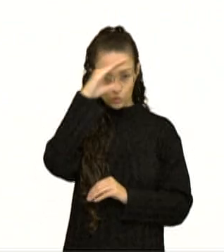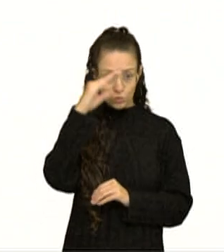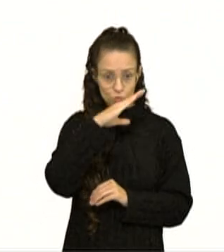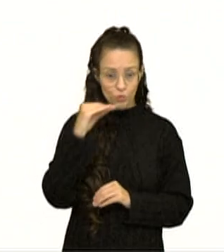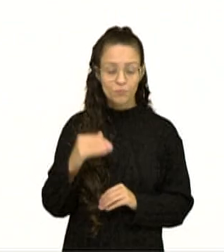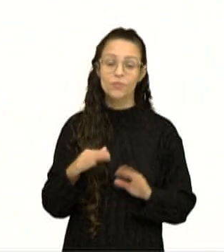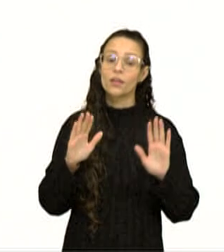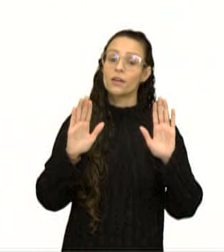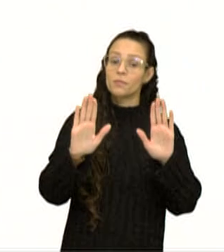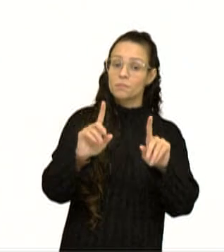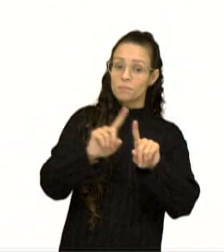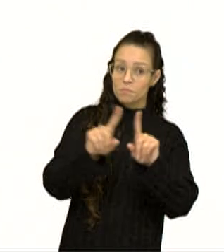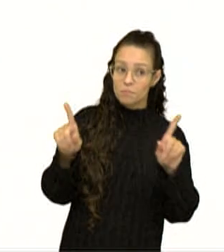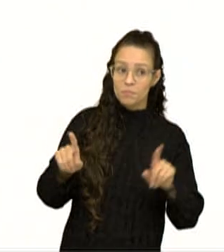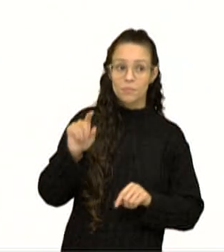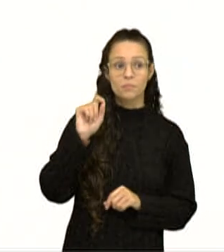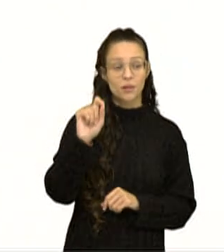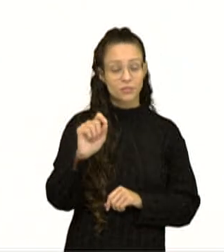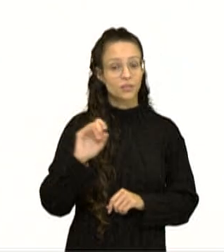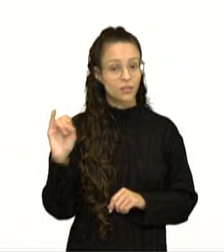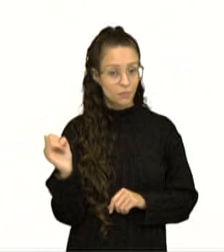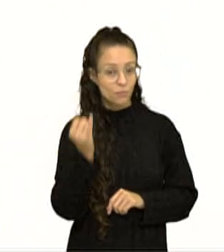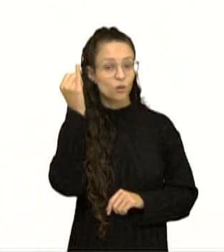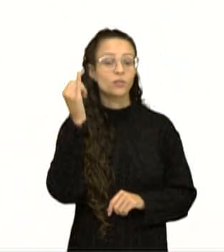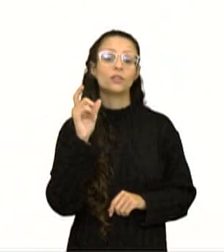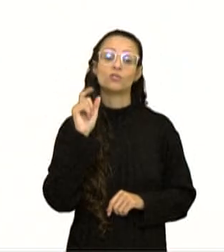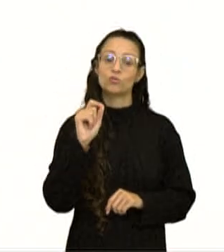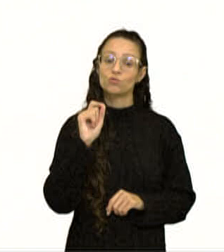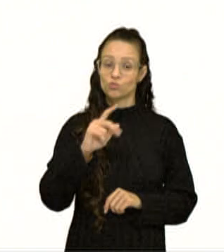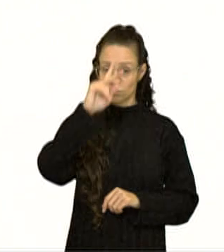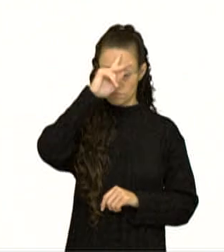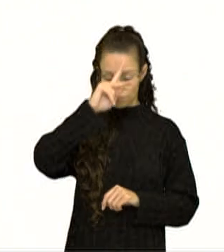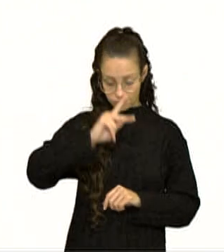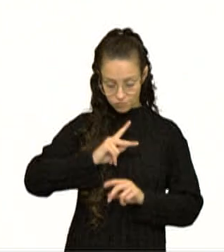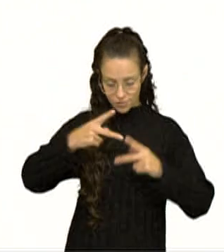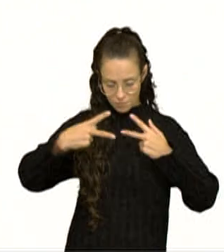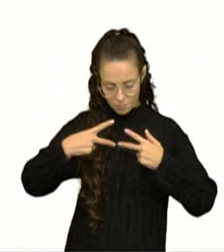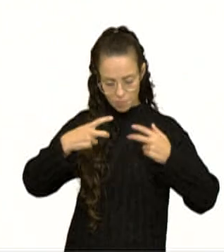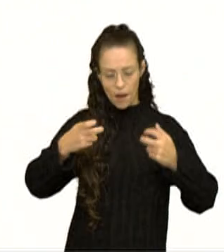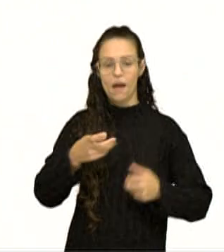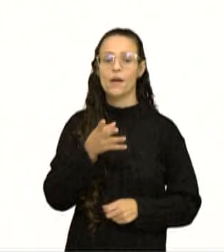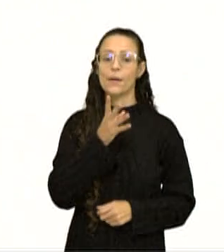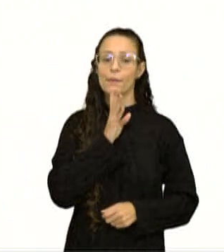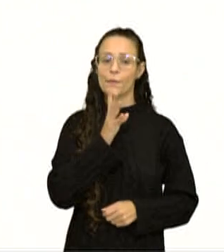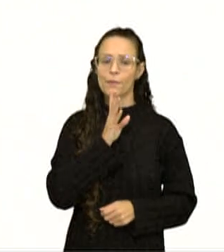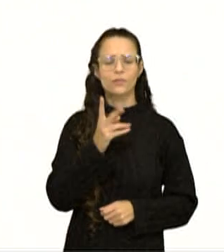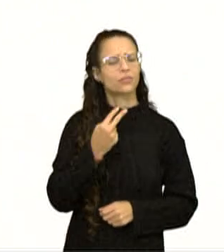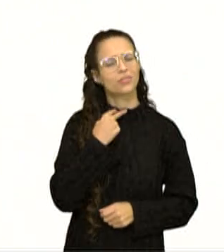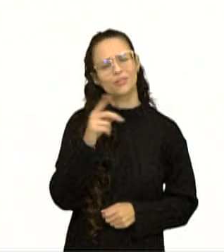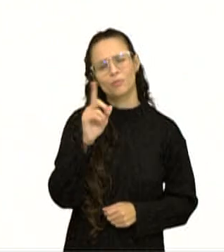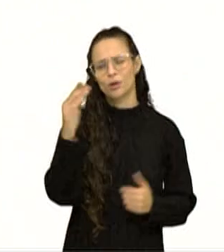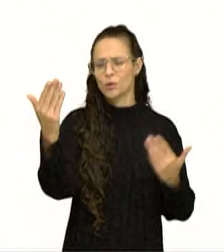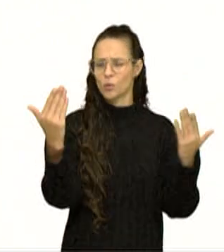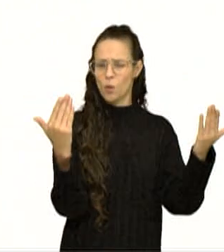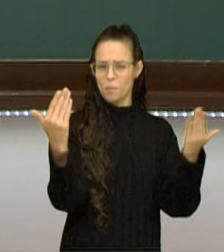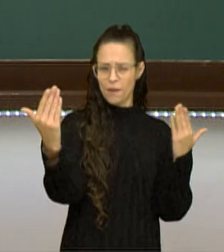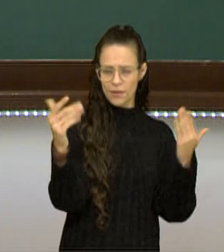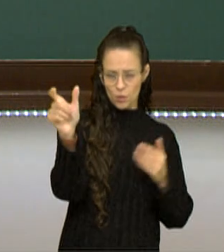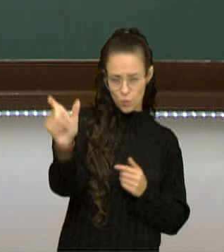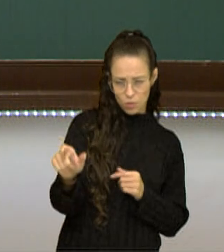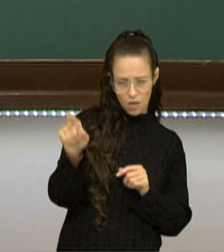né? Porém, o importante é se autoconhecer, não se comparar ao outro, né?